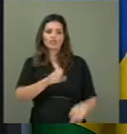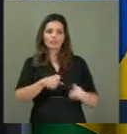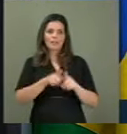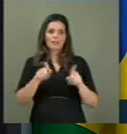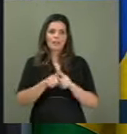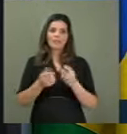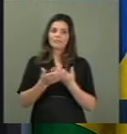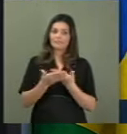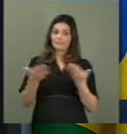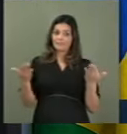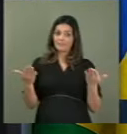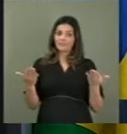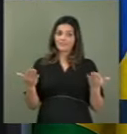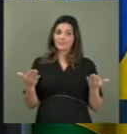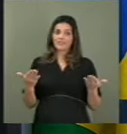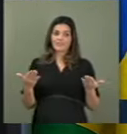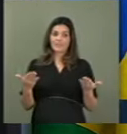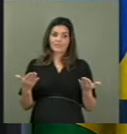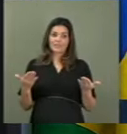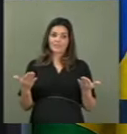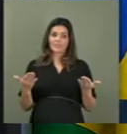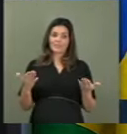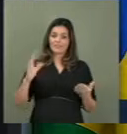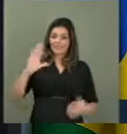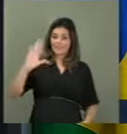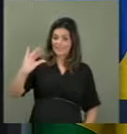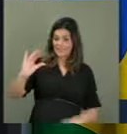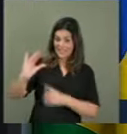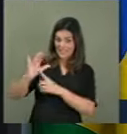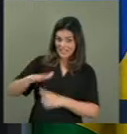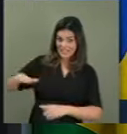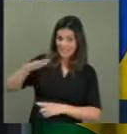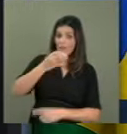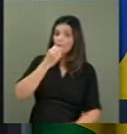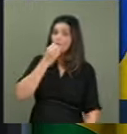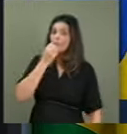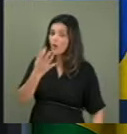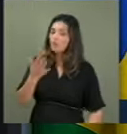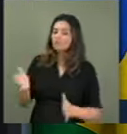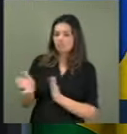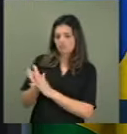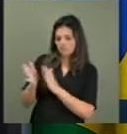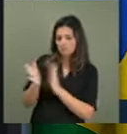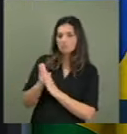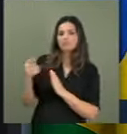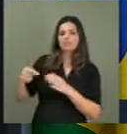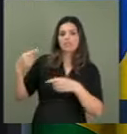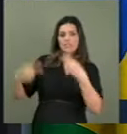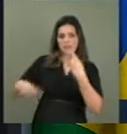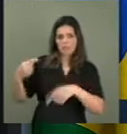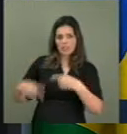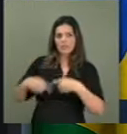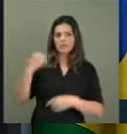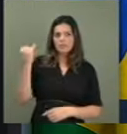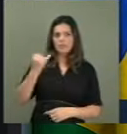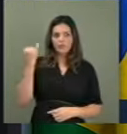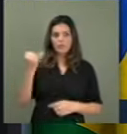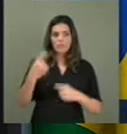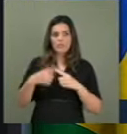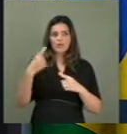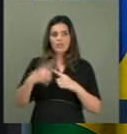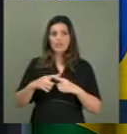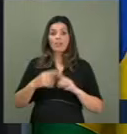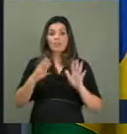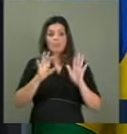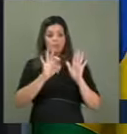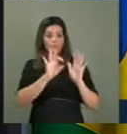a boa ciência, a gente tem que debater, porque esse assunto, as grandes